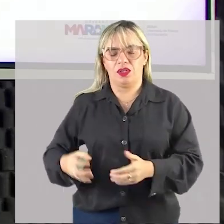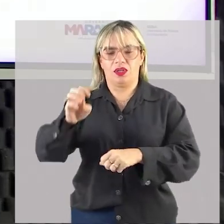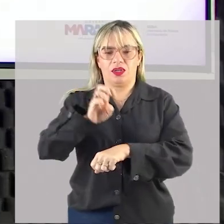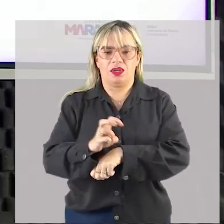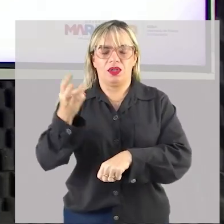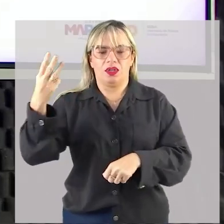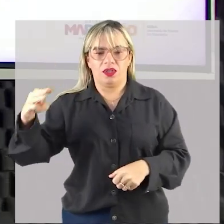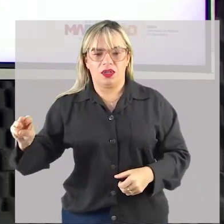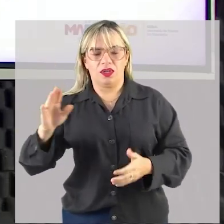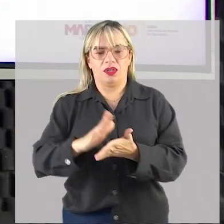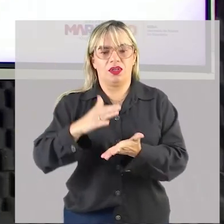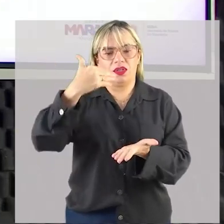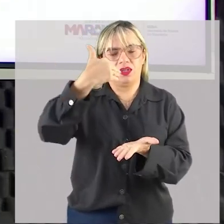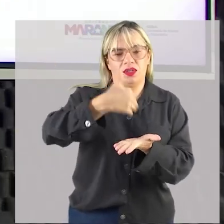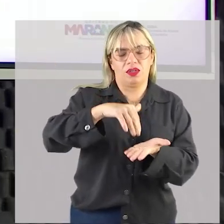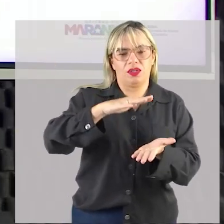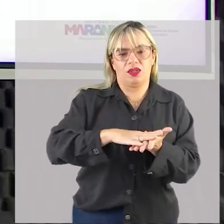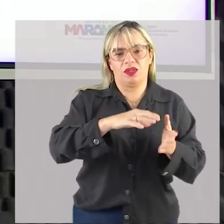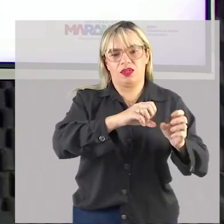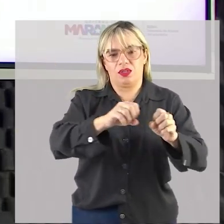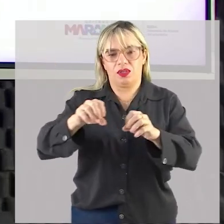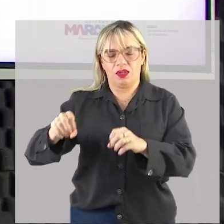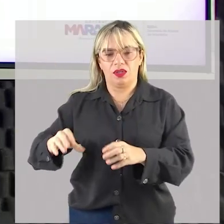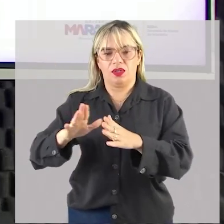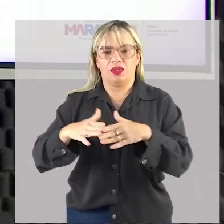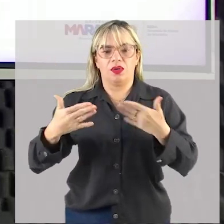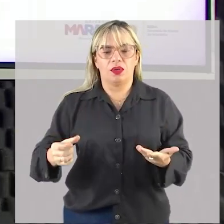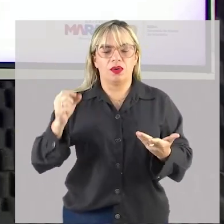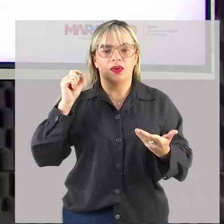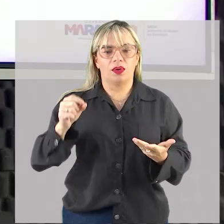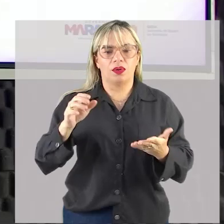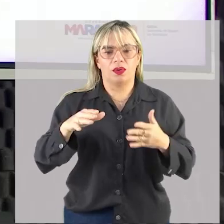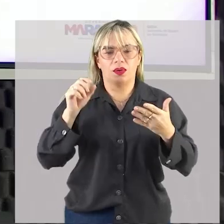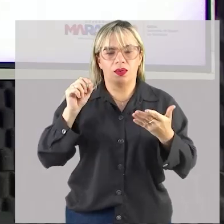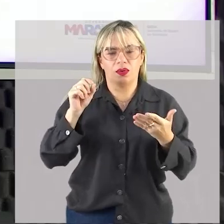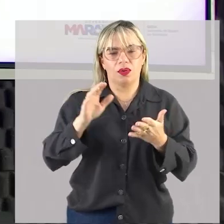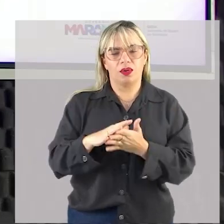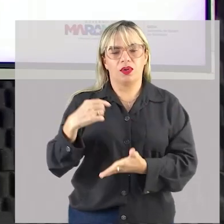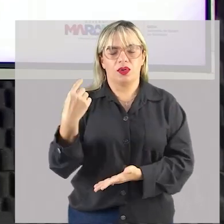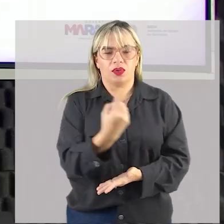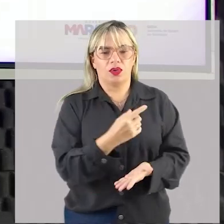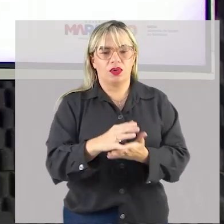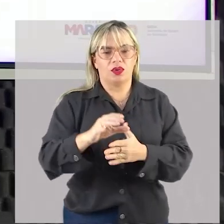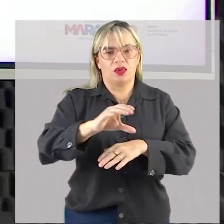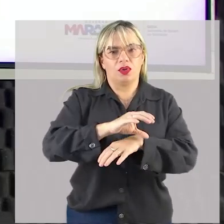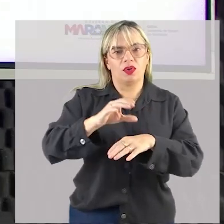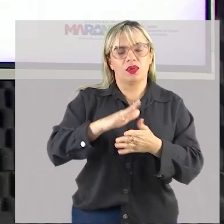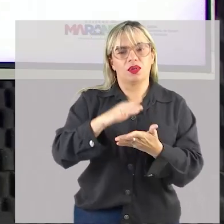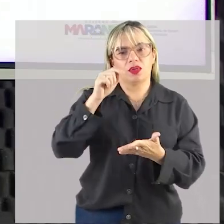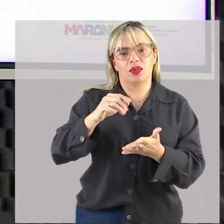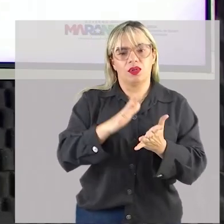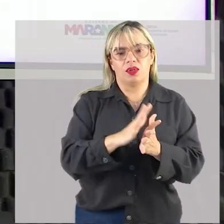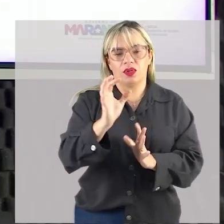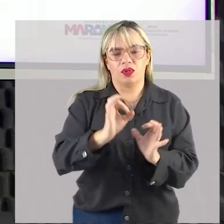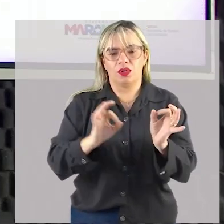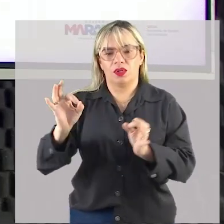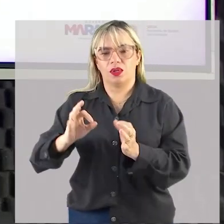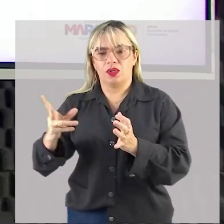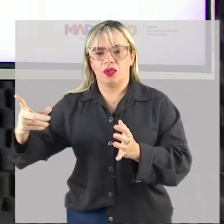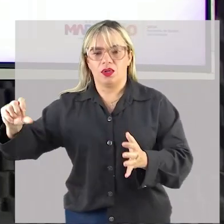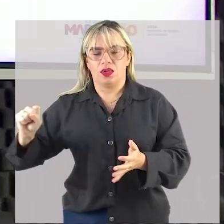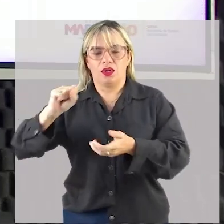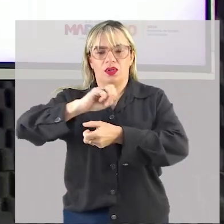através da Secretaria de Estado da Educação. É o nosso cursinho preparatório, Paz Enem